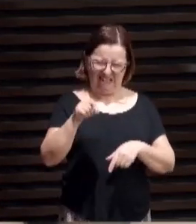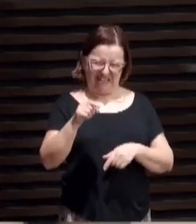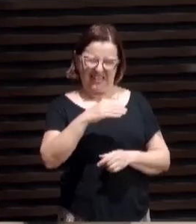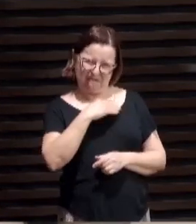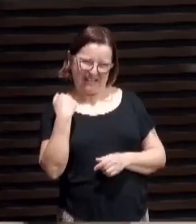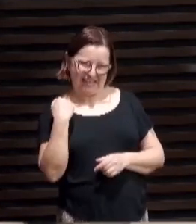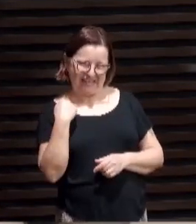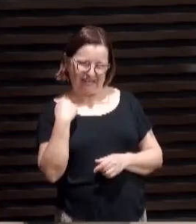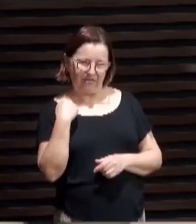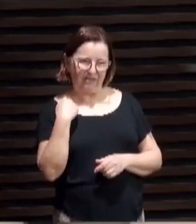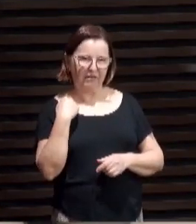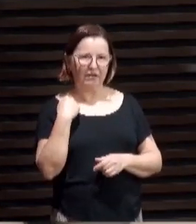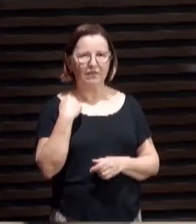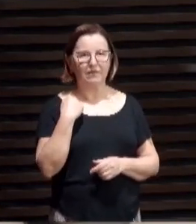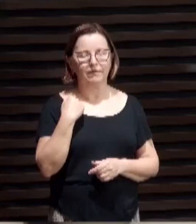morreu?